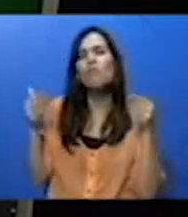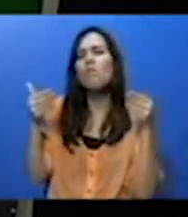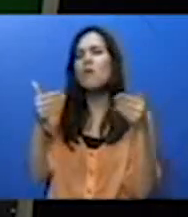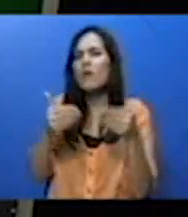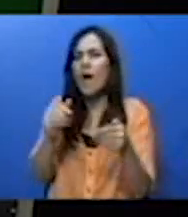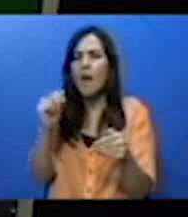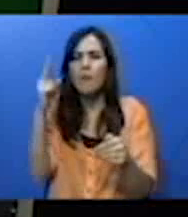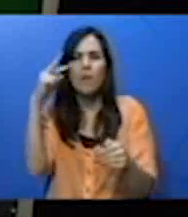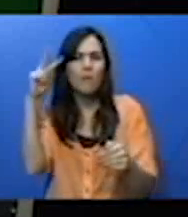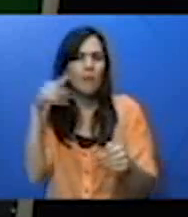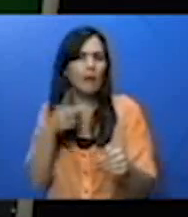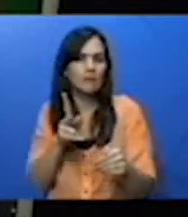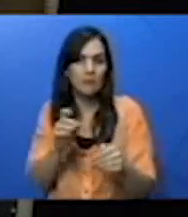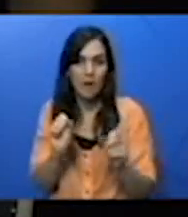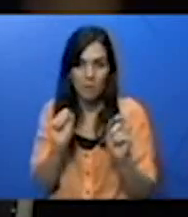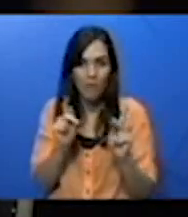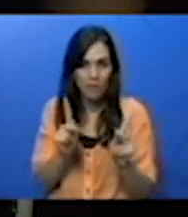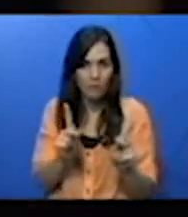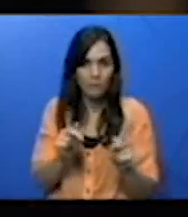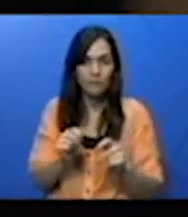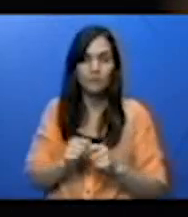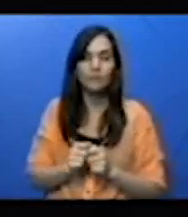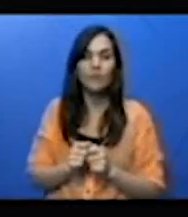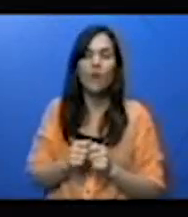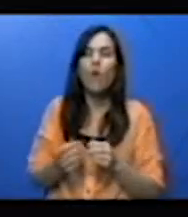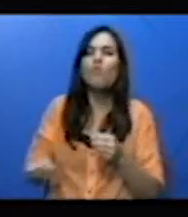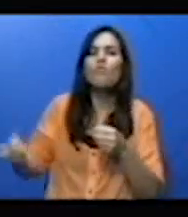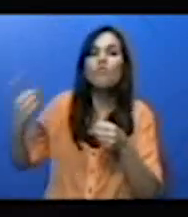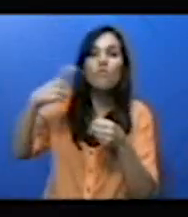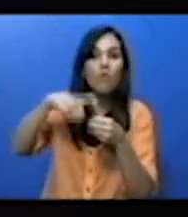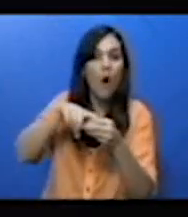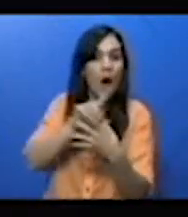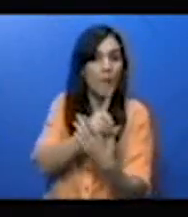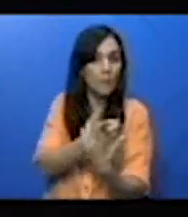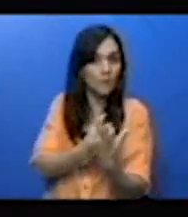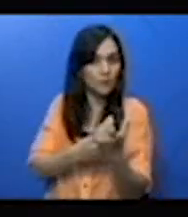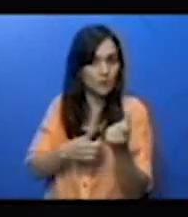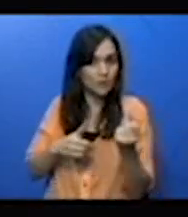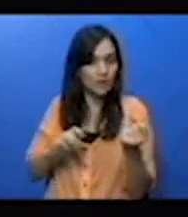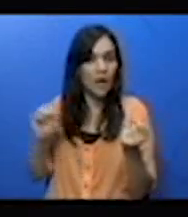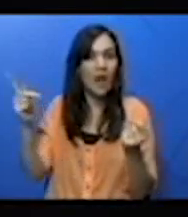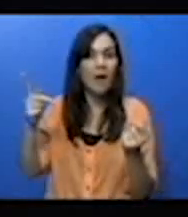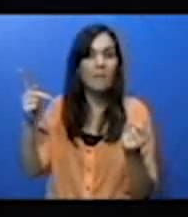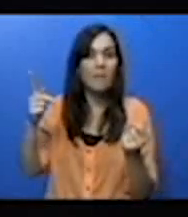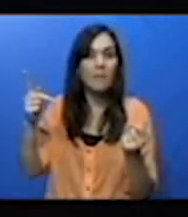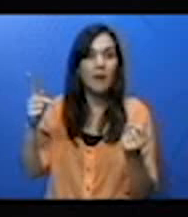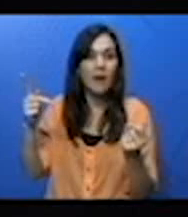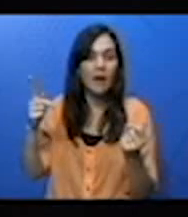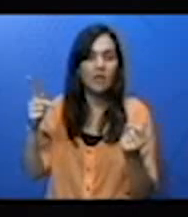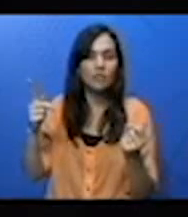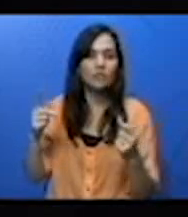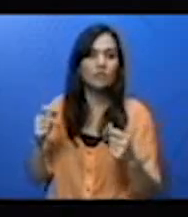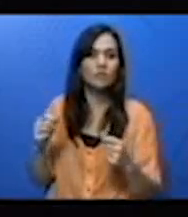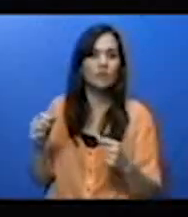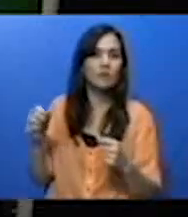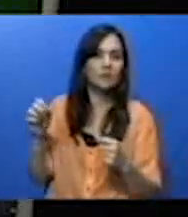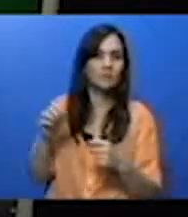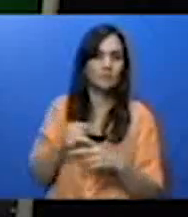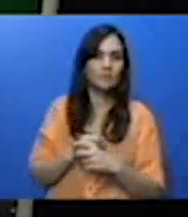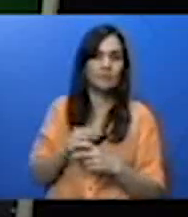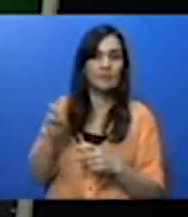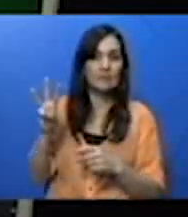nisso durante a aula. Então, eu vou voltar lá, volta na sua apostila, na página que nós estávamos,